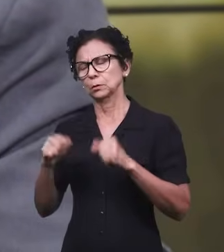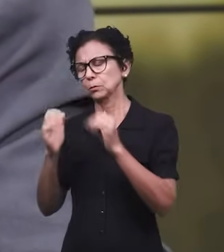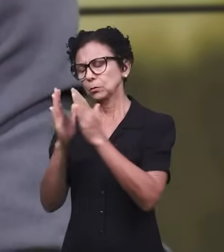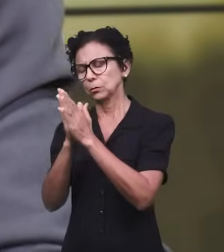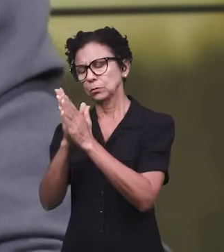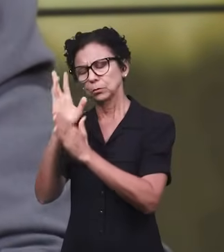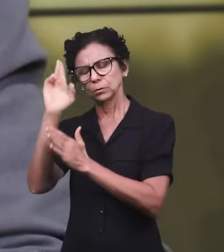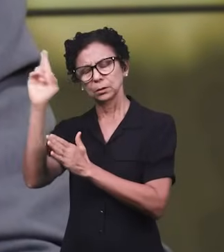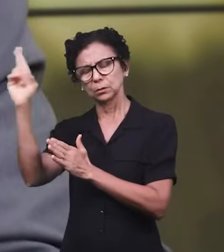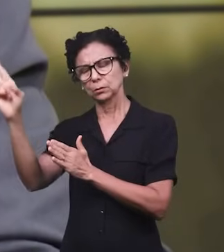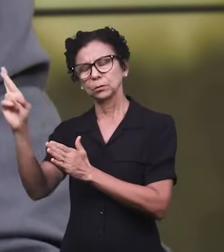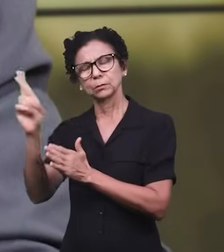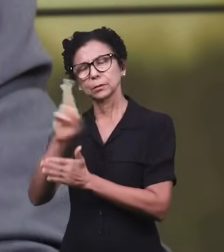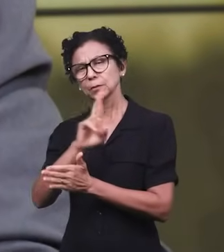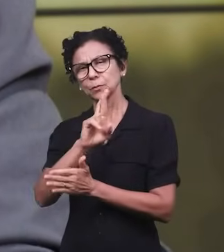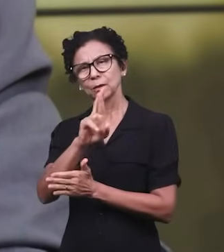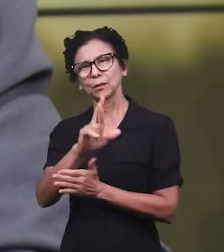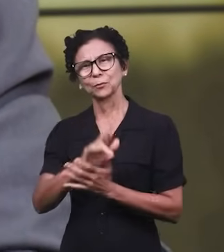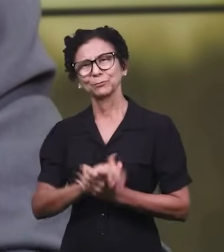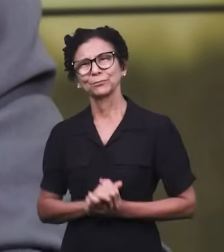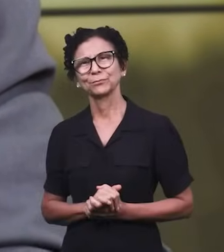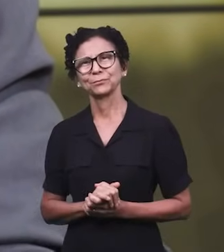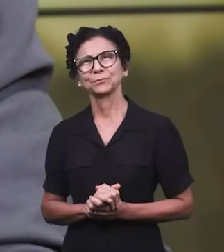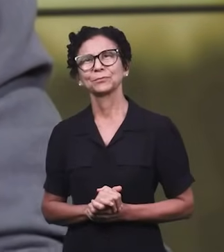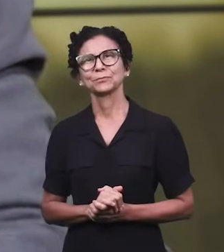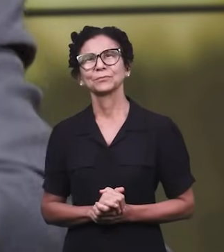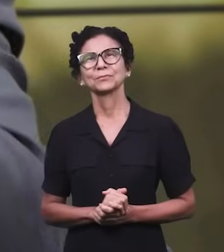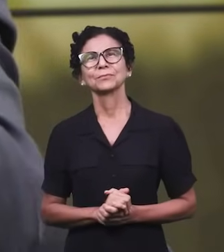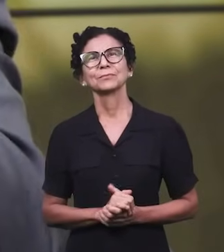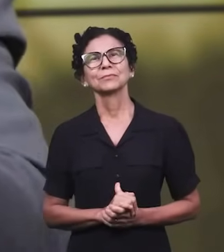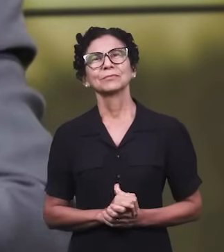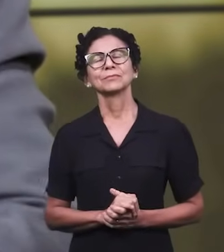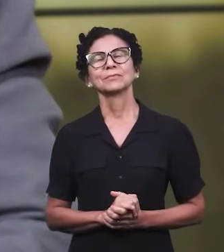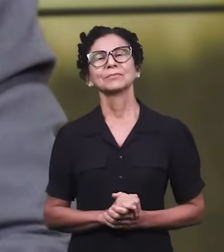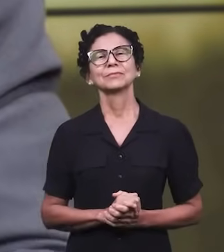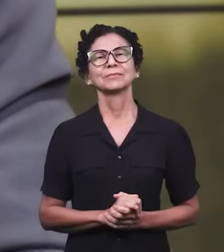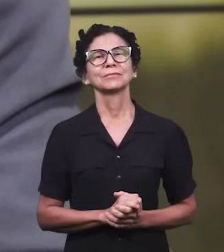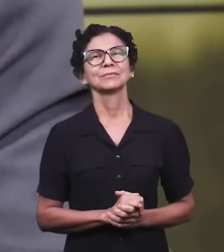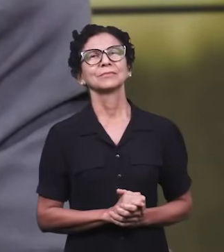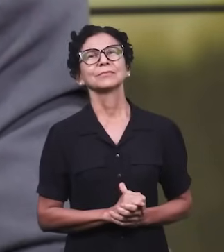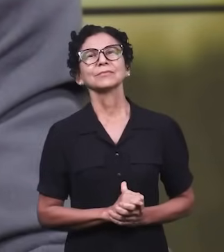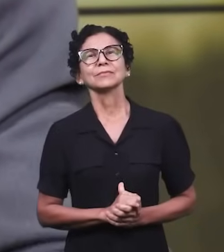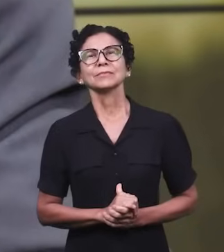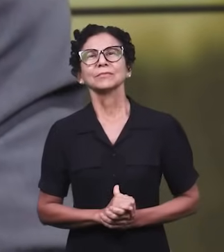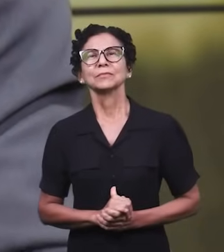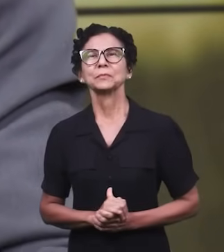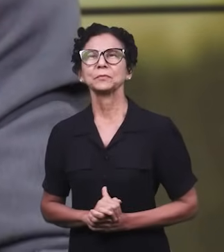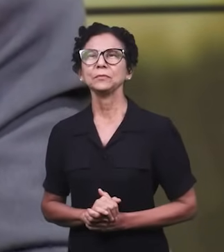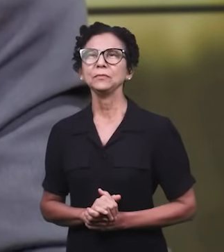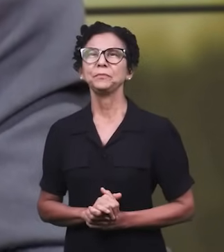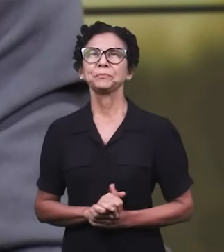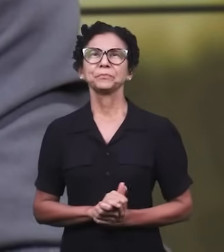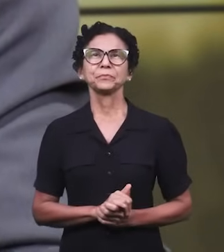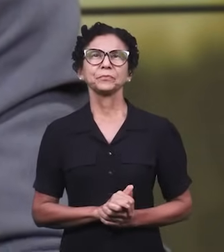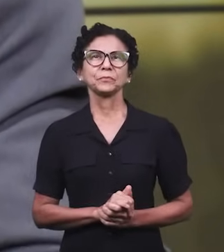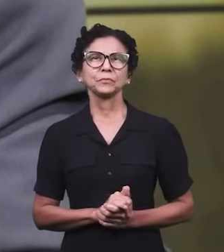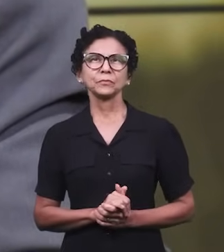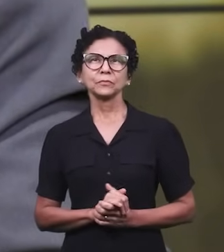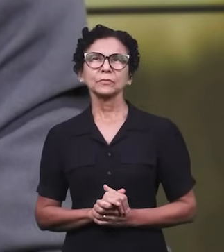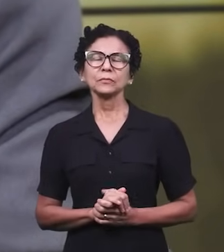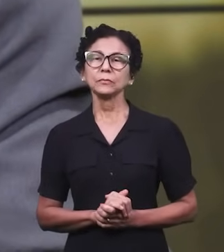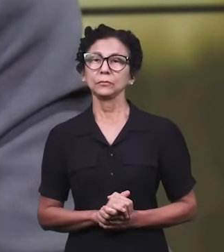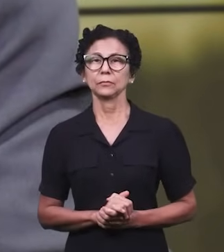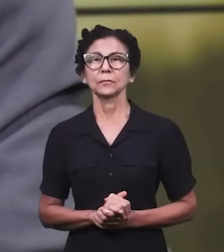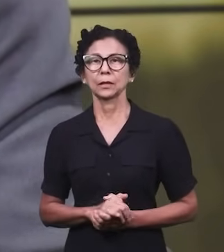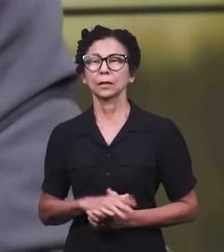e foi aos pés do Senhor na bênção, na vitória. É isso que você falou, né? Não esqueceu. Não mudou, recebeu a